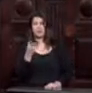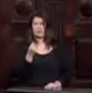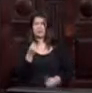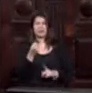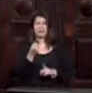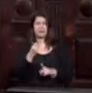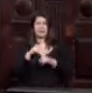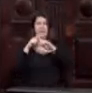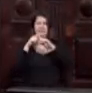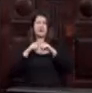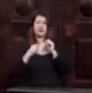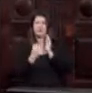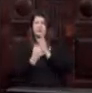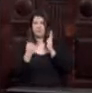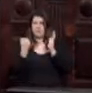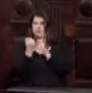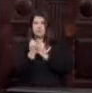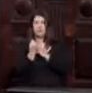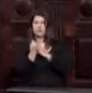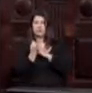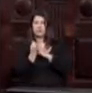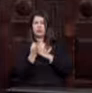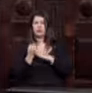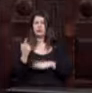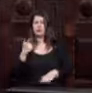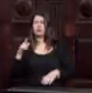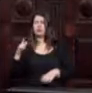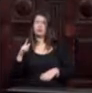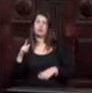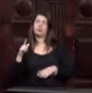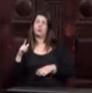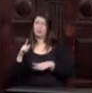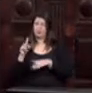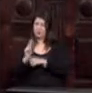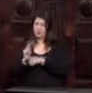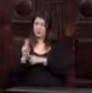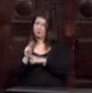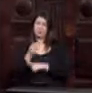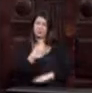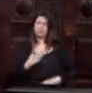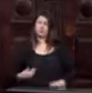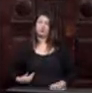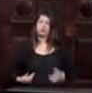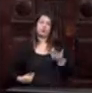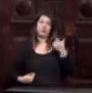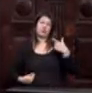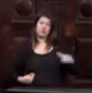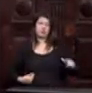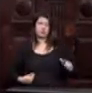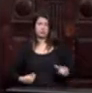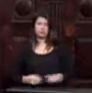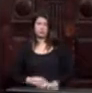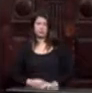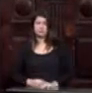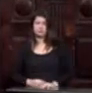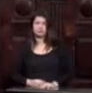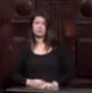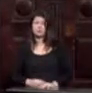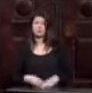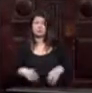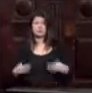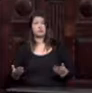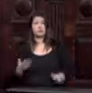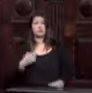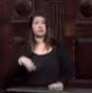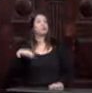vezes maior a de um agente público do que de outro. É claro que